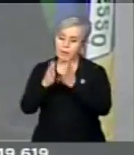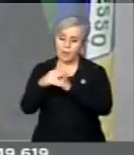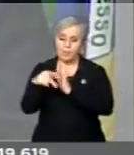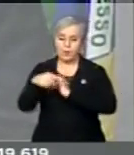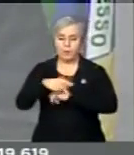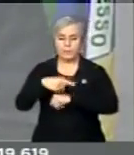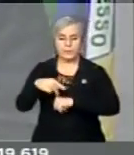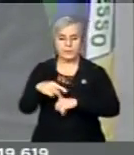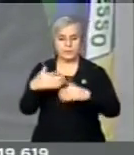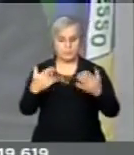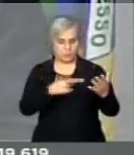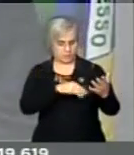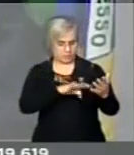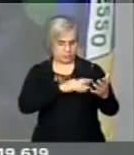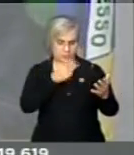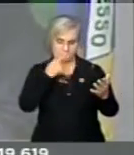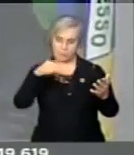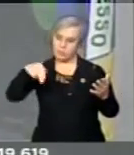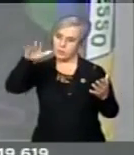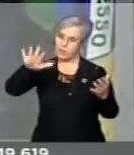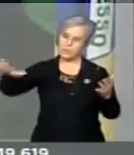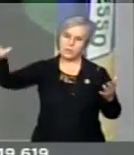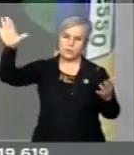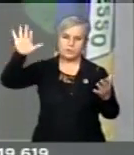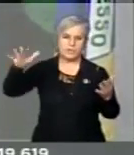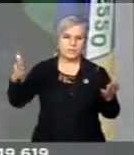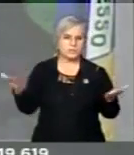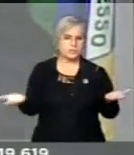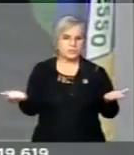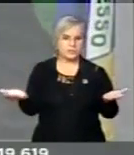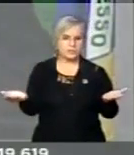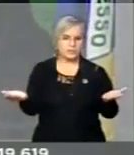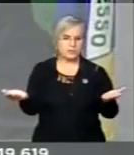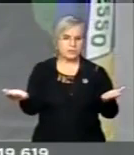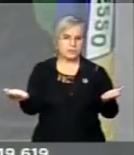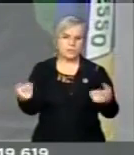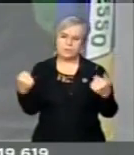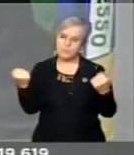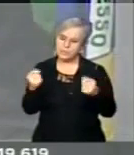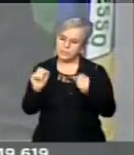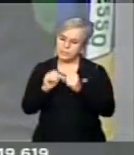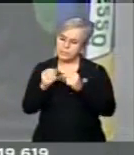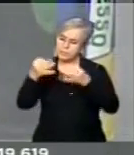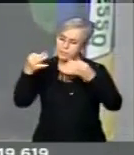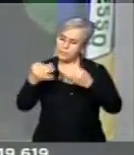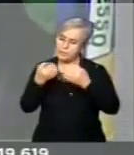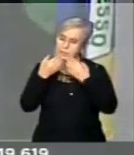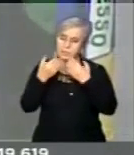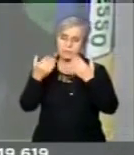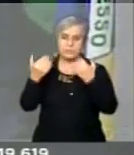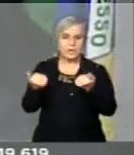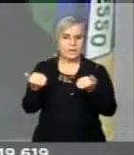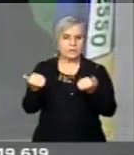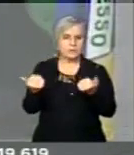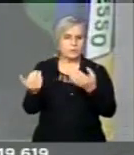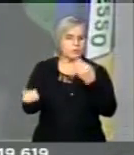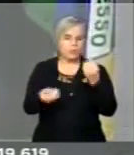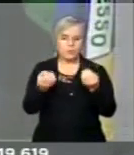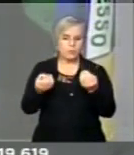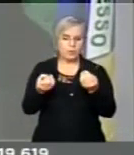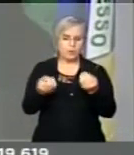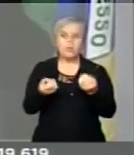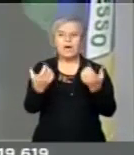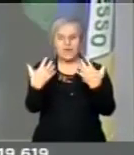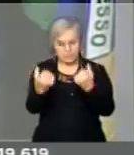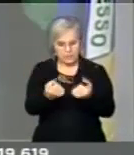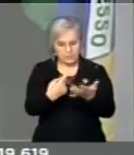PT sobre a questão Nordeste deixe de ser retórica e se torne prática, tirando essa impossibilidade de acordo para